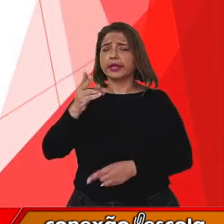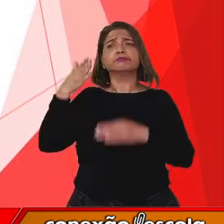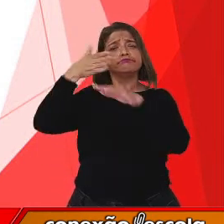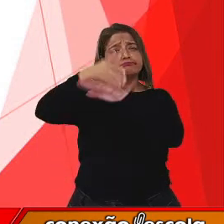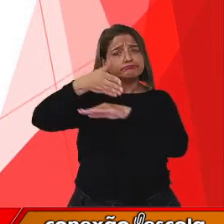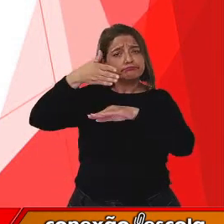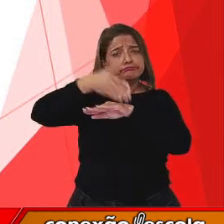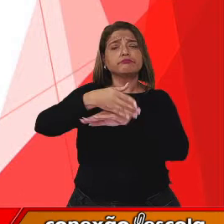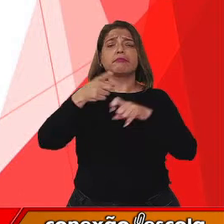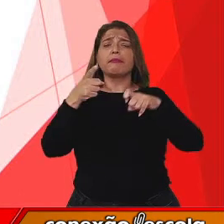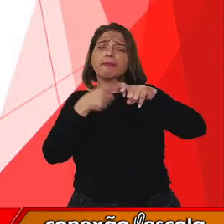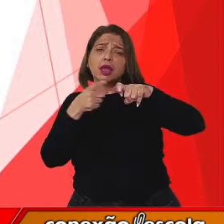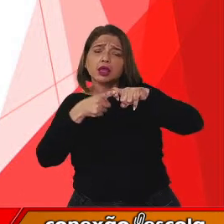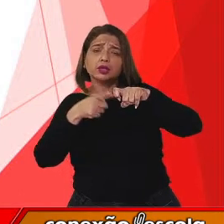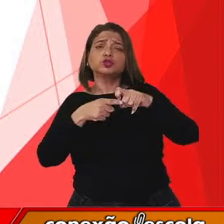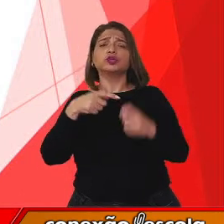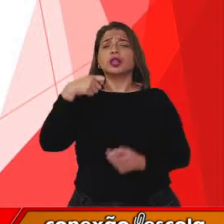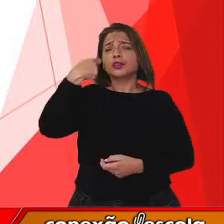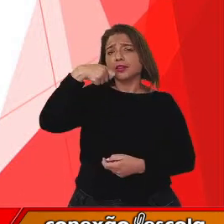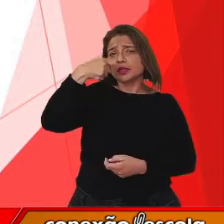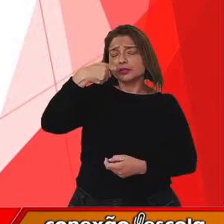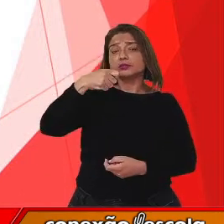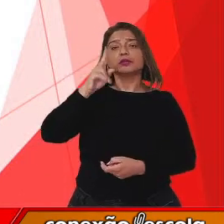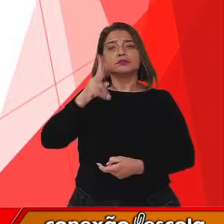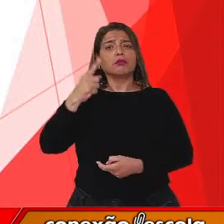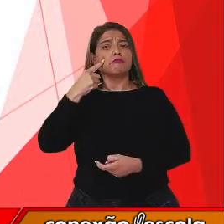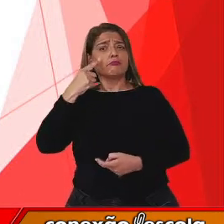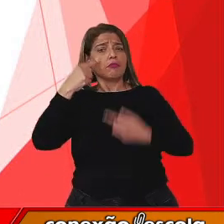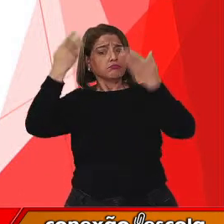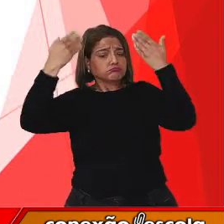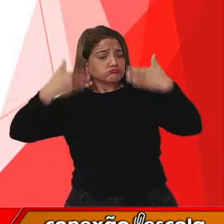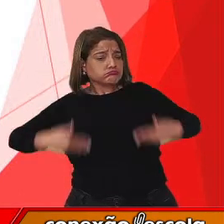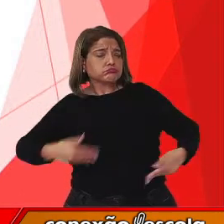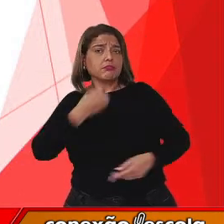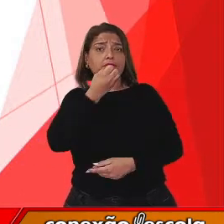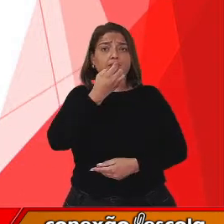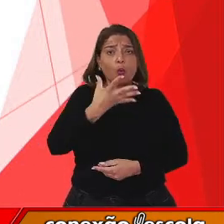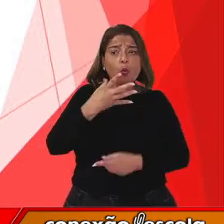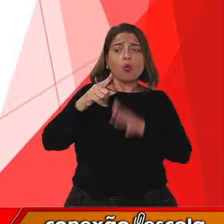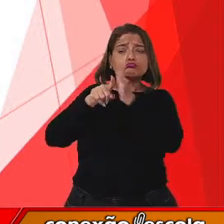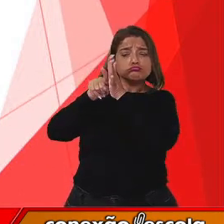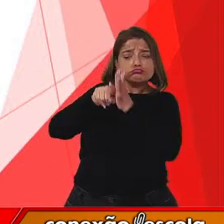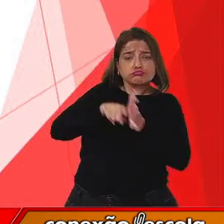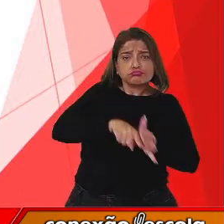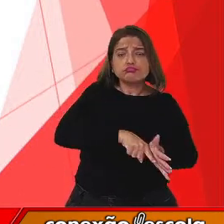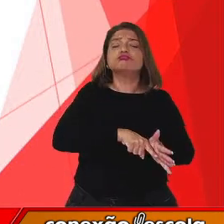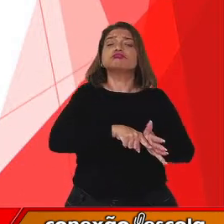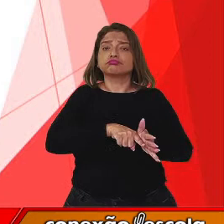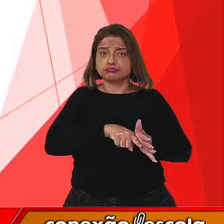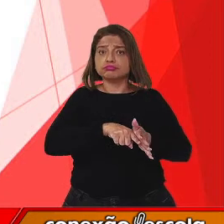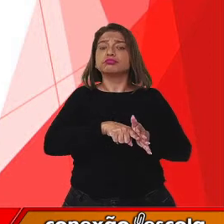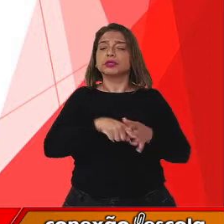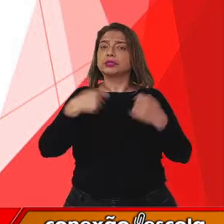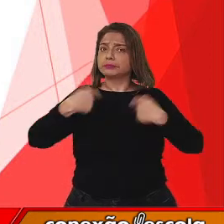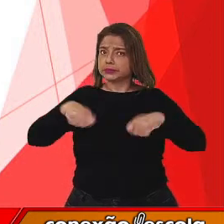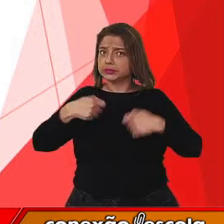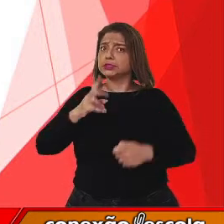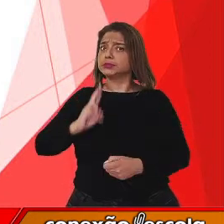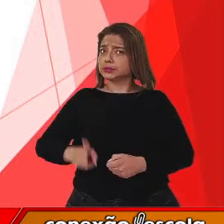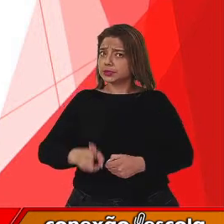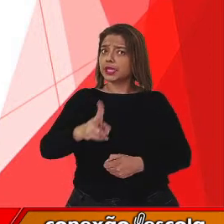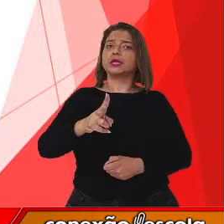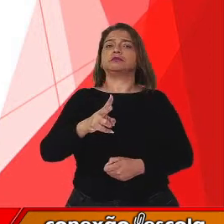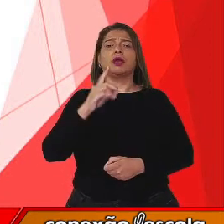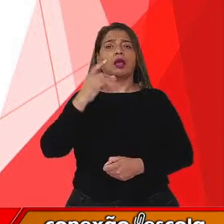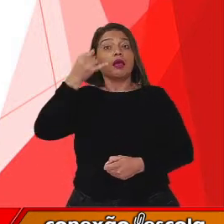visitar um médico e dentista para um check-up regular. É sempre bom a gente estar olhando, né? Por mais não